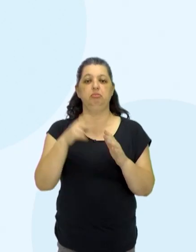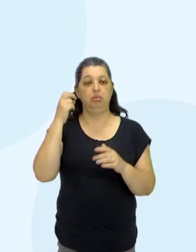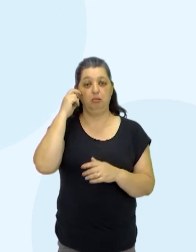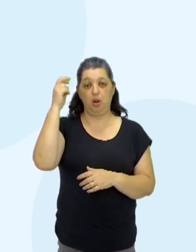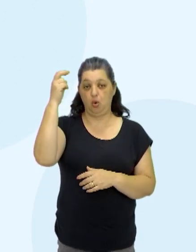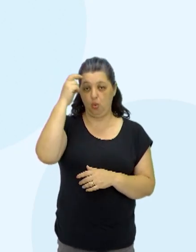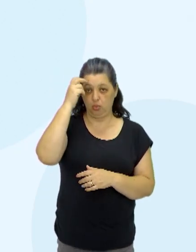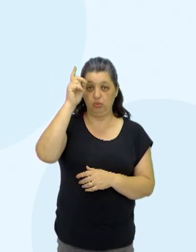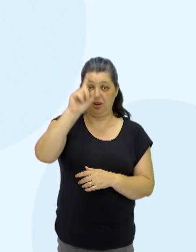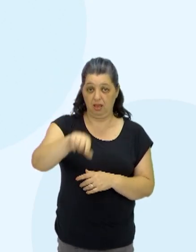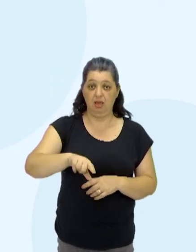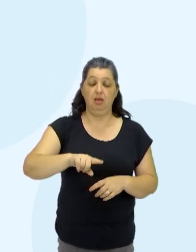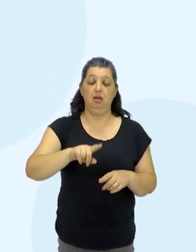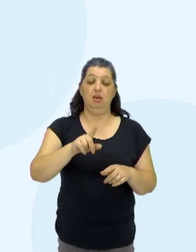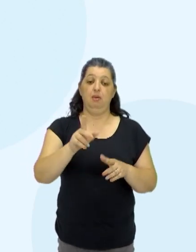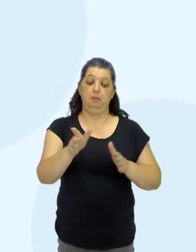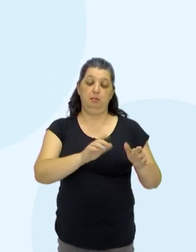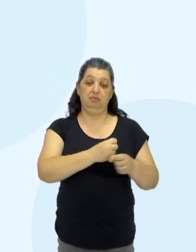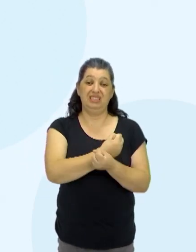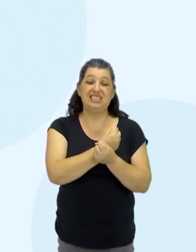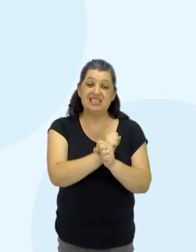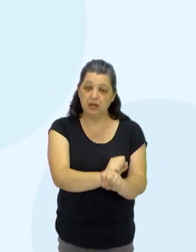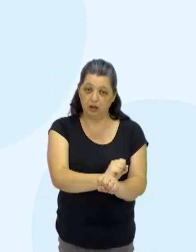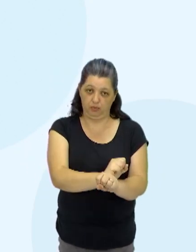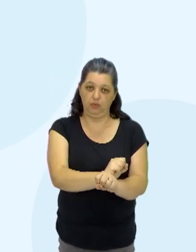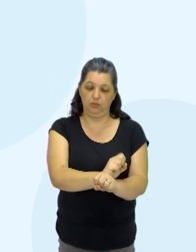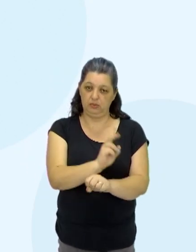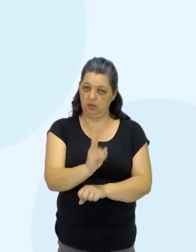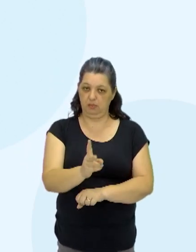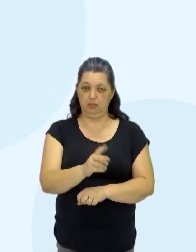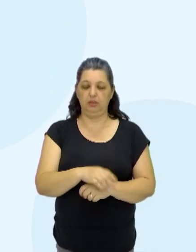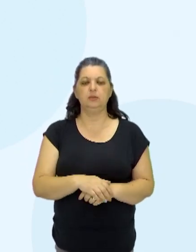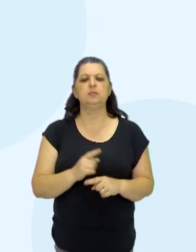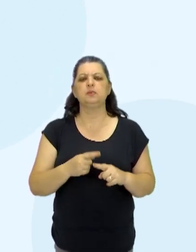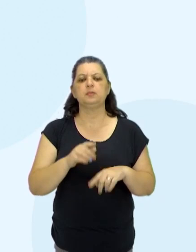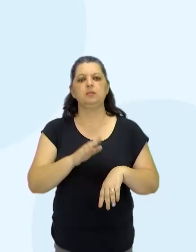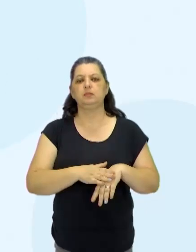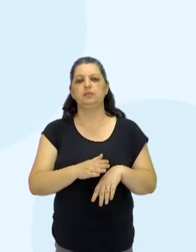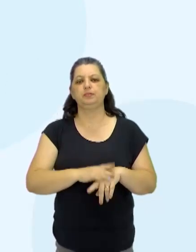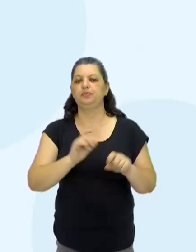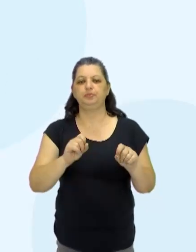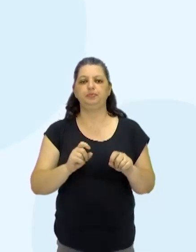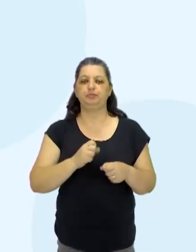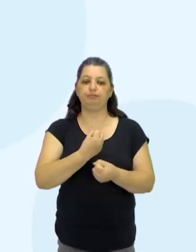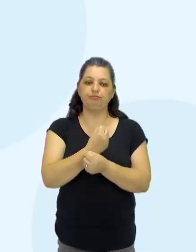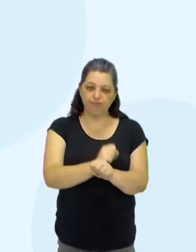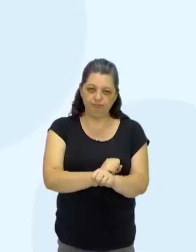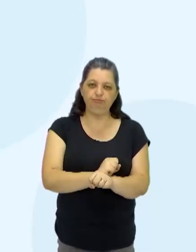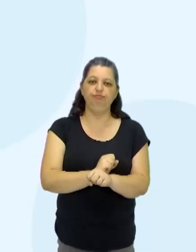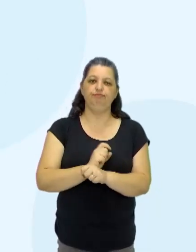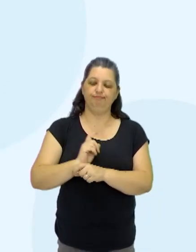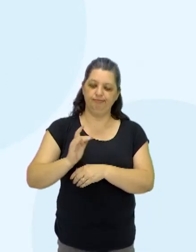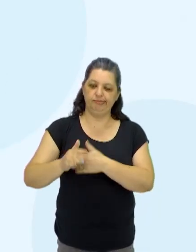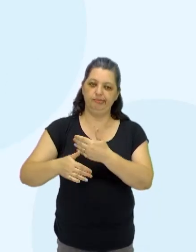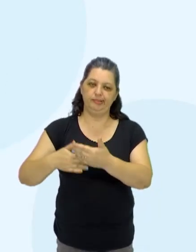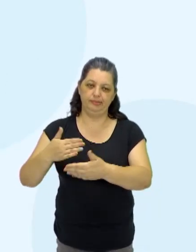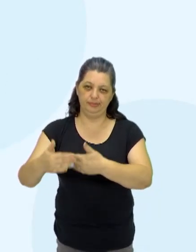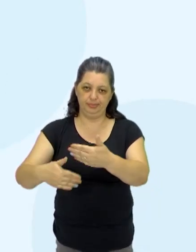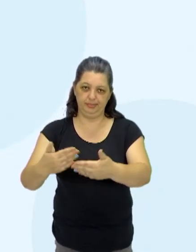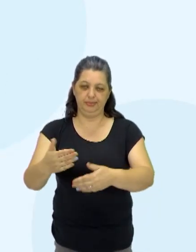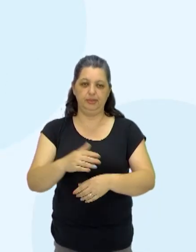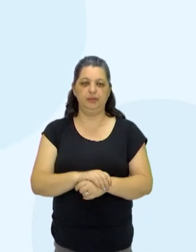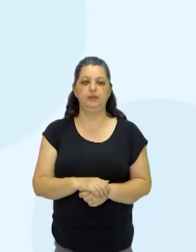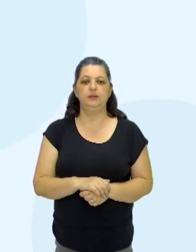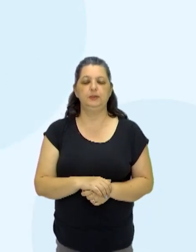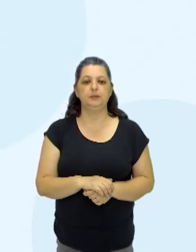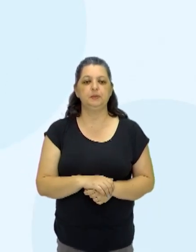toda ela escravocrata, fez com que a escravidão fosse mantida por tanto tempo. Giba, isso aqui é polêmico